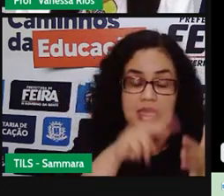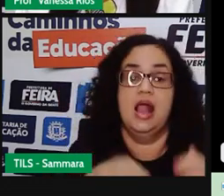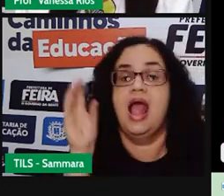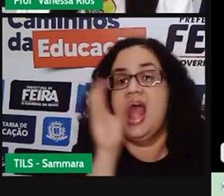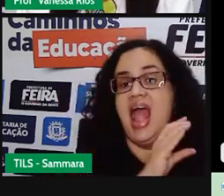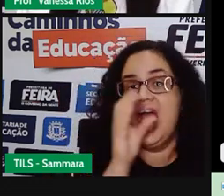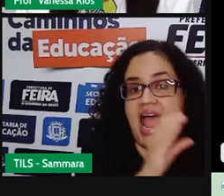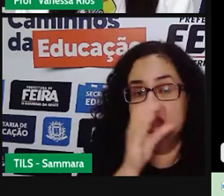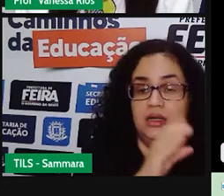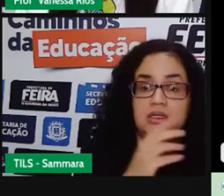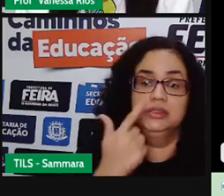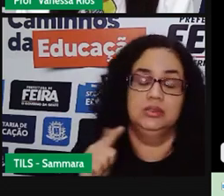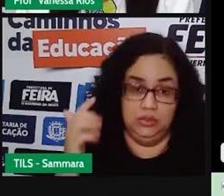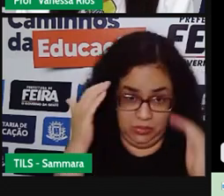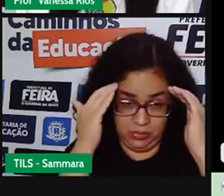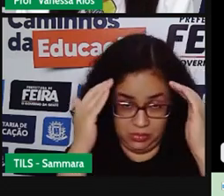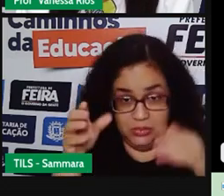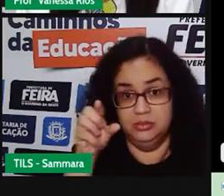a pronúncia, né,